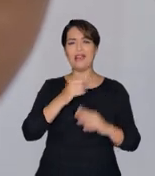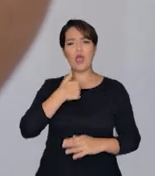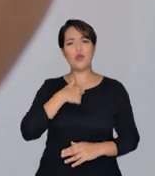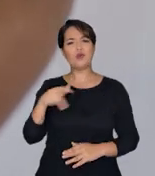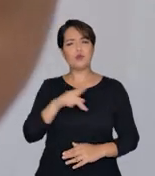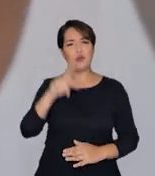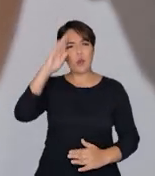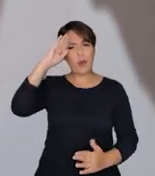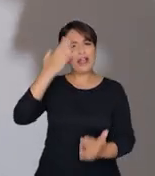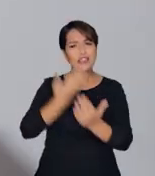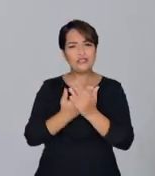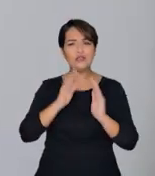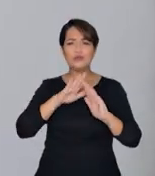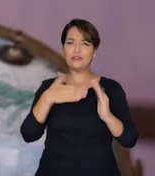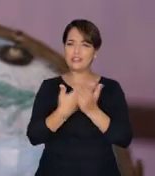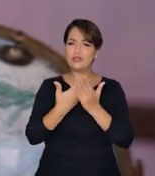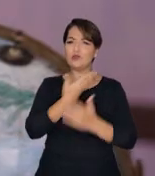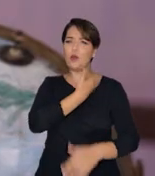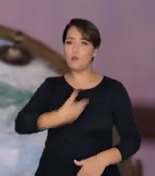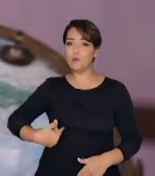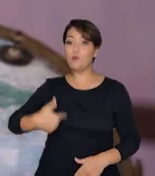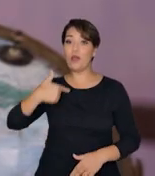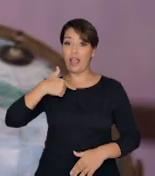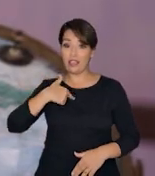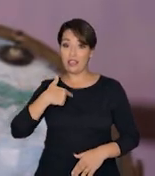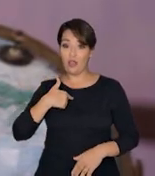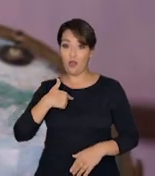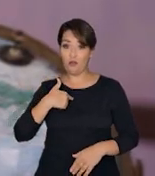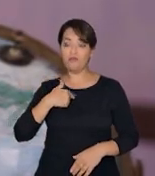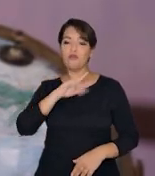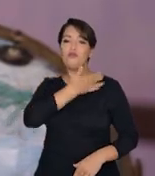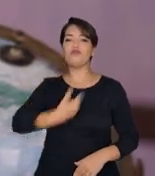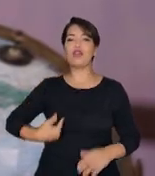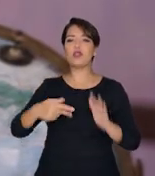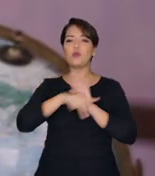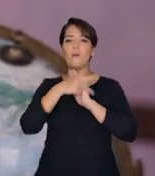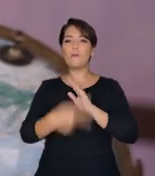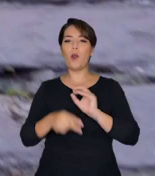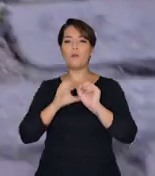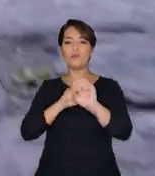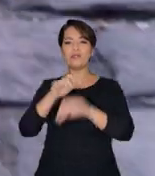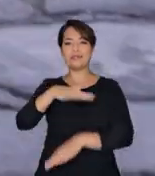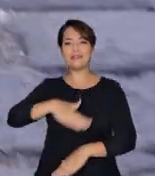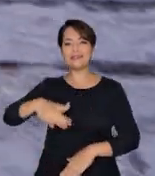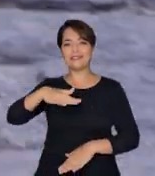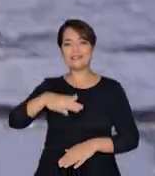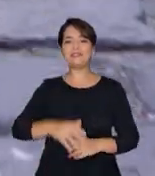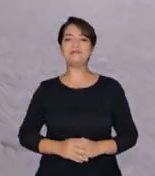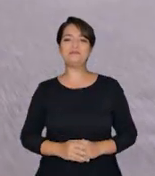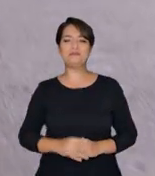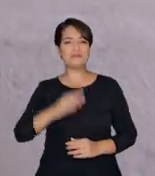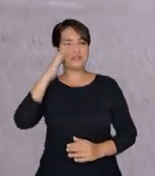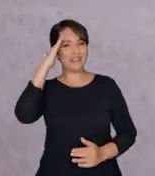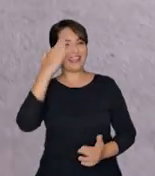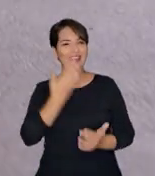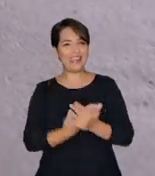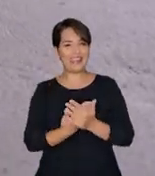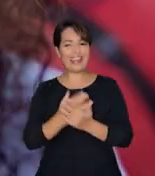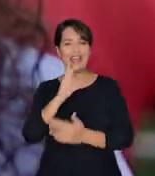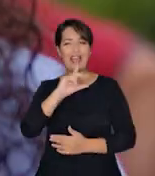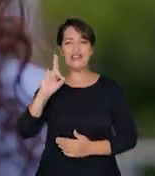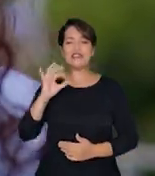professor. Eu acredito na escola pública e eu vou ser o governador da educação. Basta acreditar, um